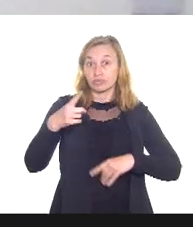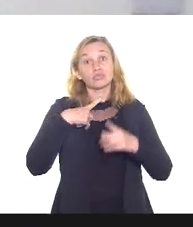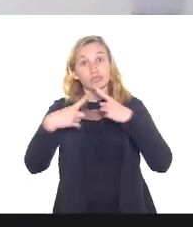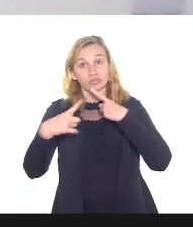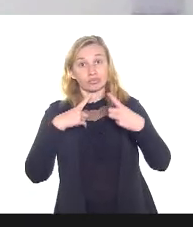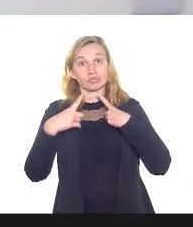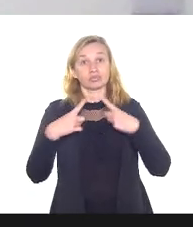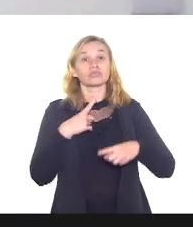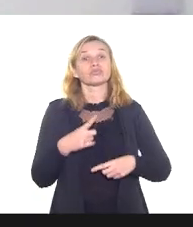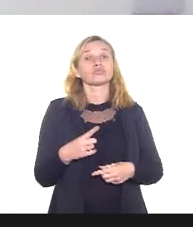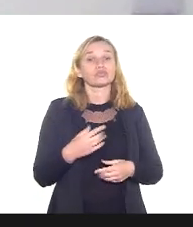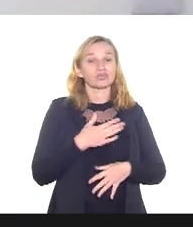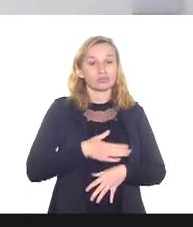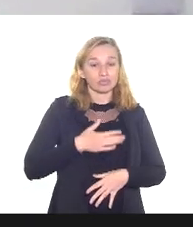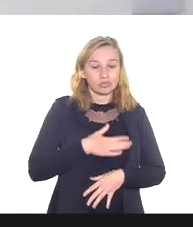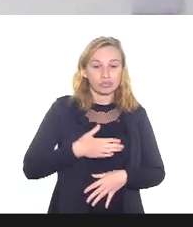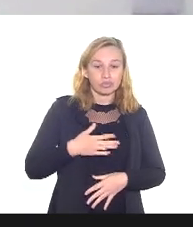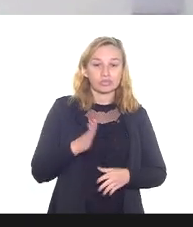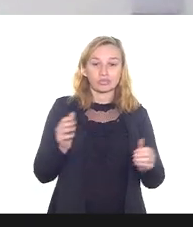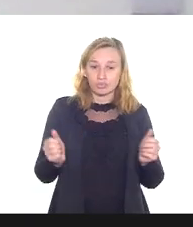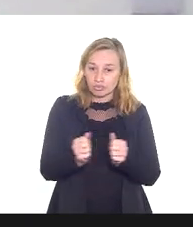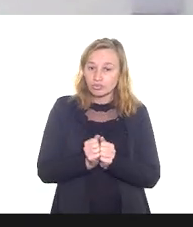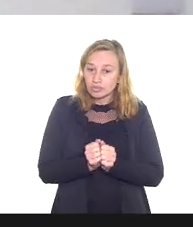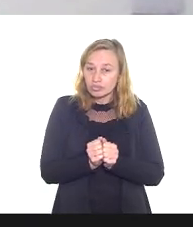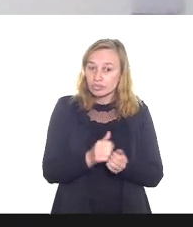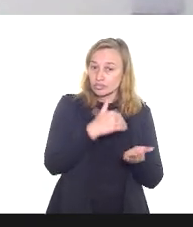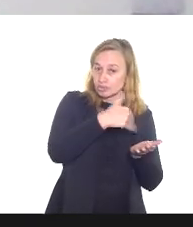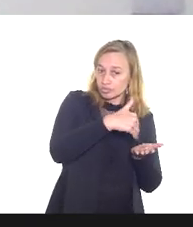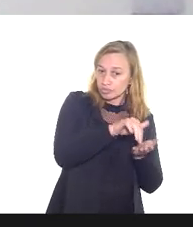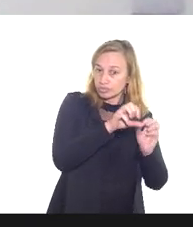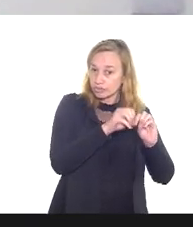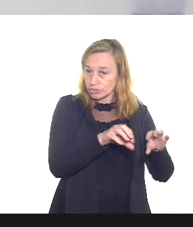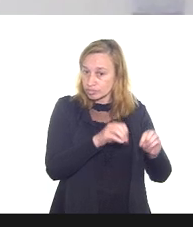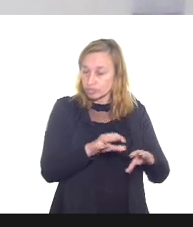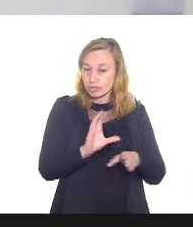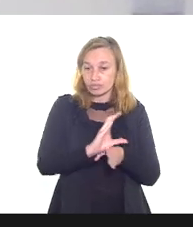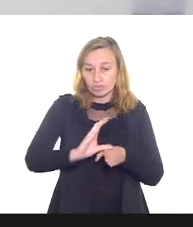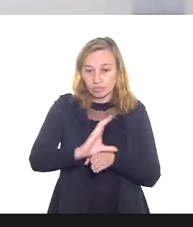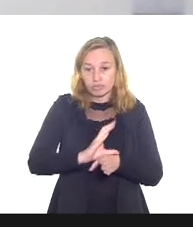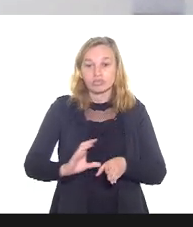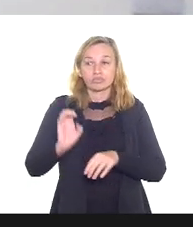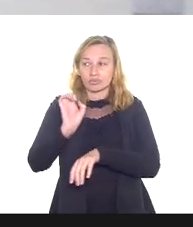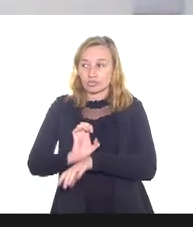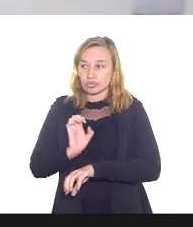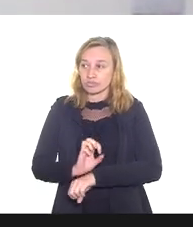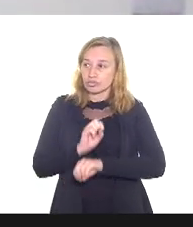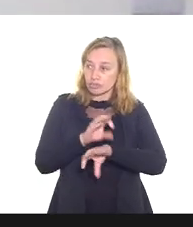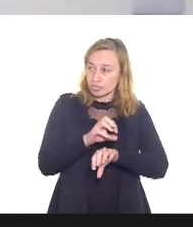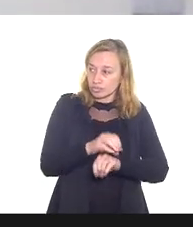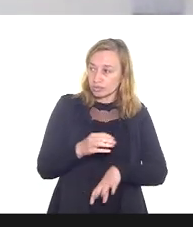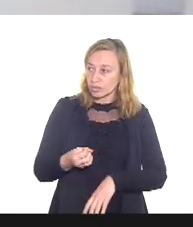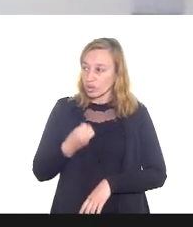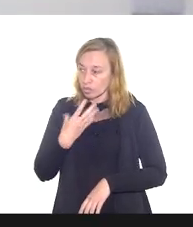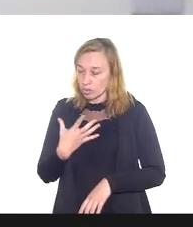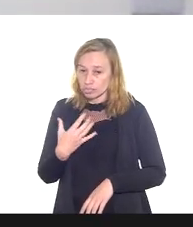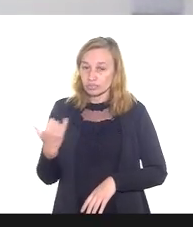né? Gostaríamos, inclusive, podemos fazer isso junto com a SEDUC, junto com o Conselho Estadual de Educação. Acho que seria